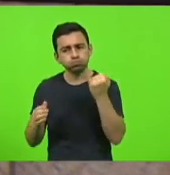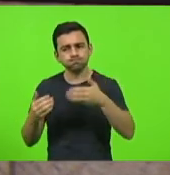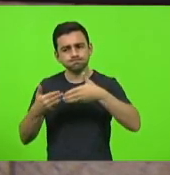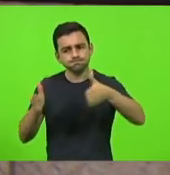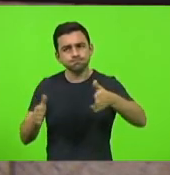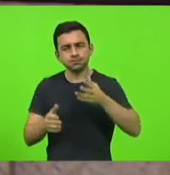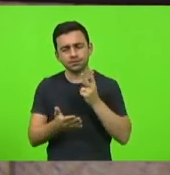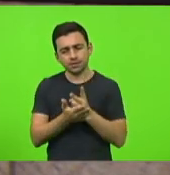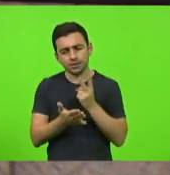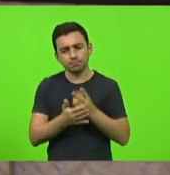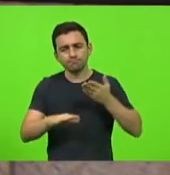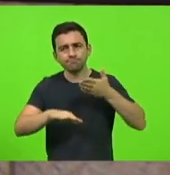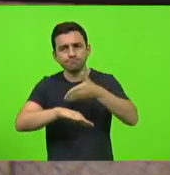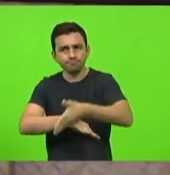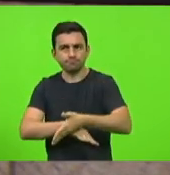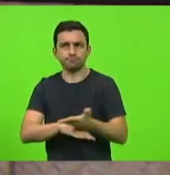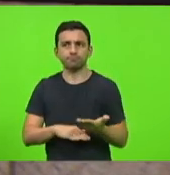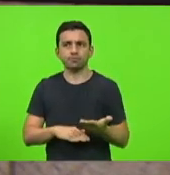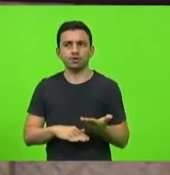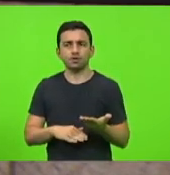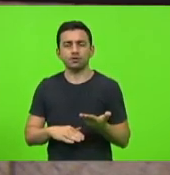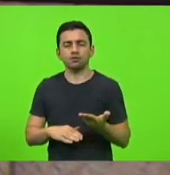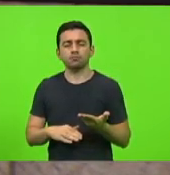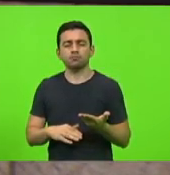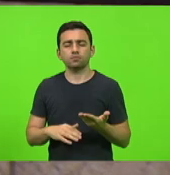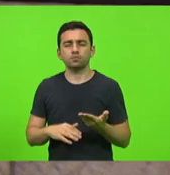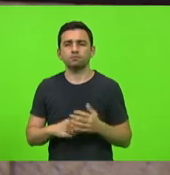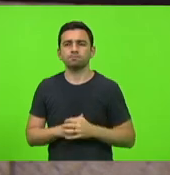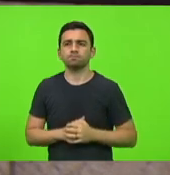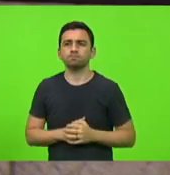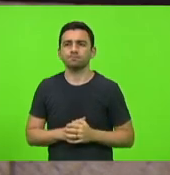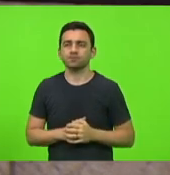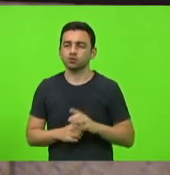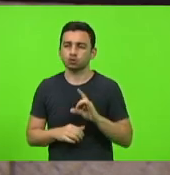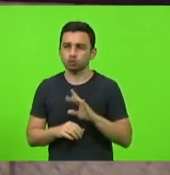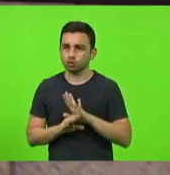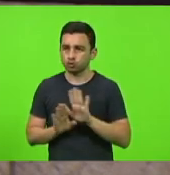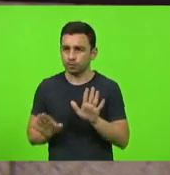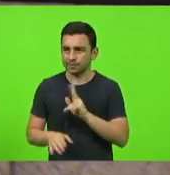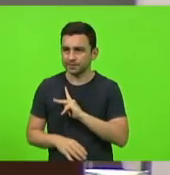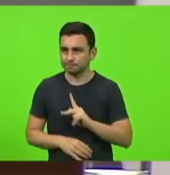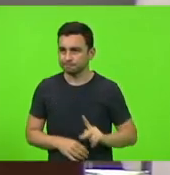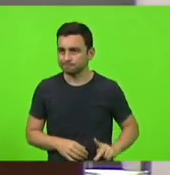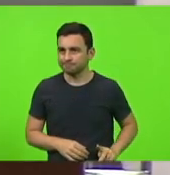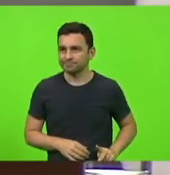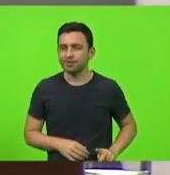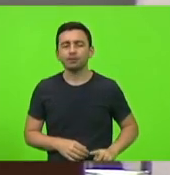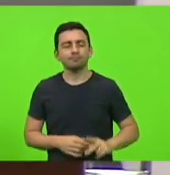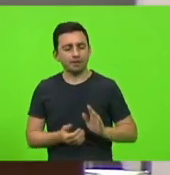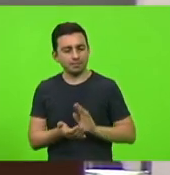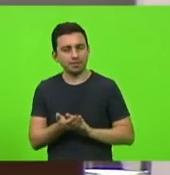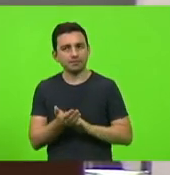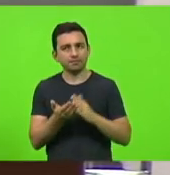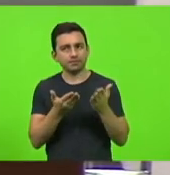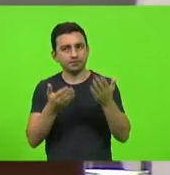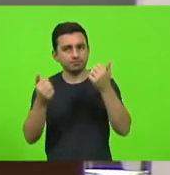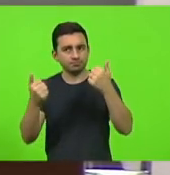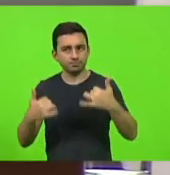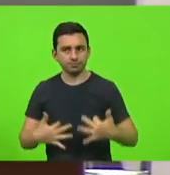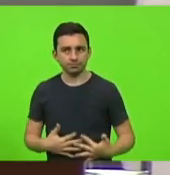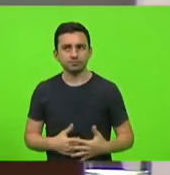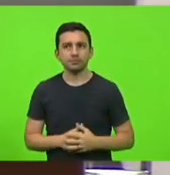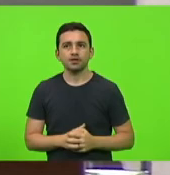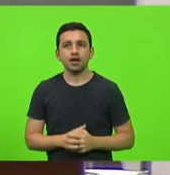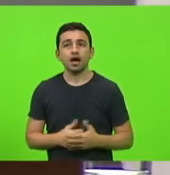que encaminhado por um devido procedimento médico. Era isso. Obrigado, presidente. Parabéns pela sua colocação, deputado Ismael.